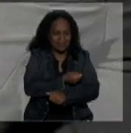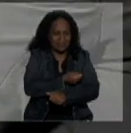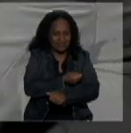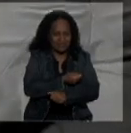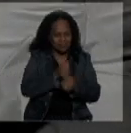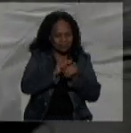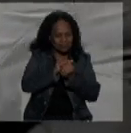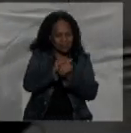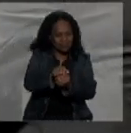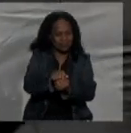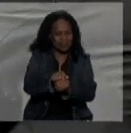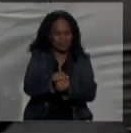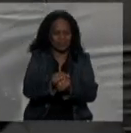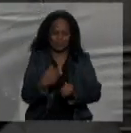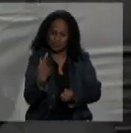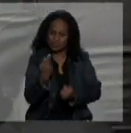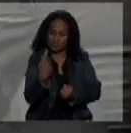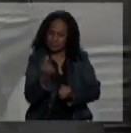poder aqui,